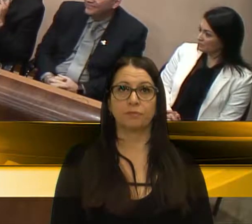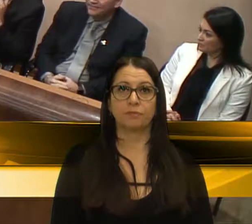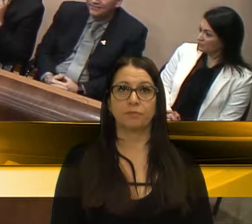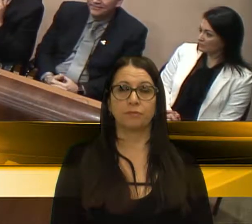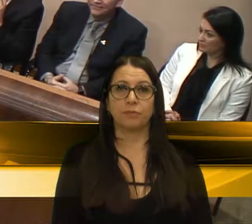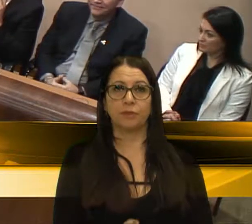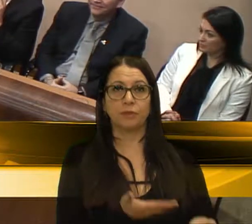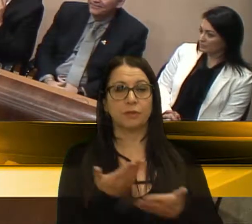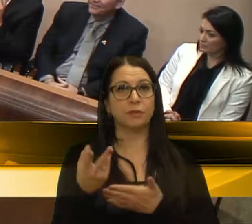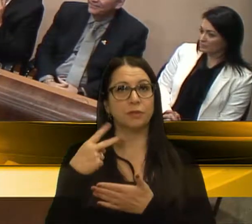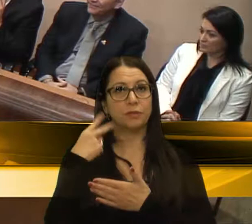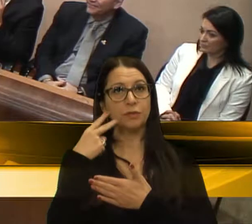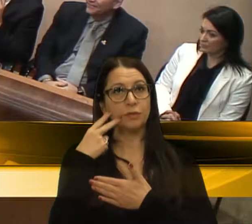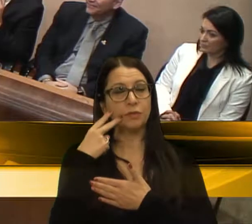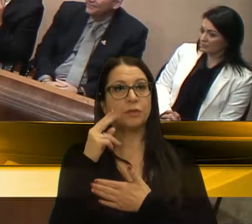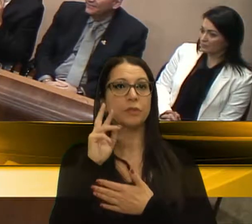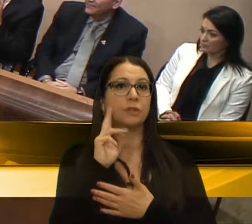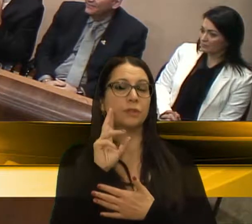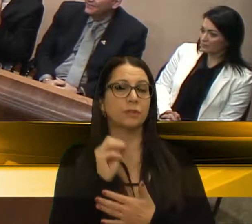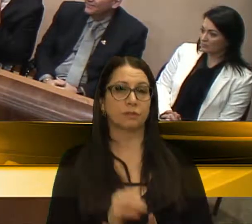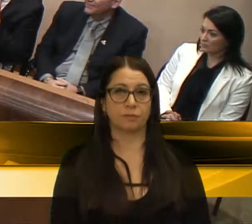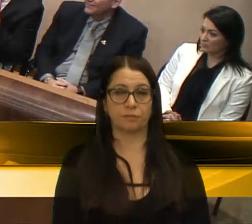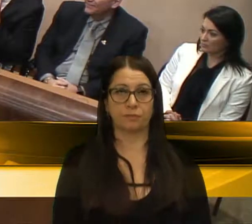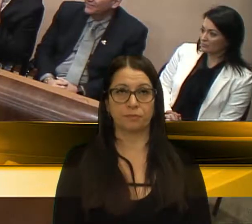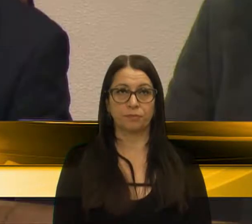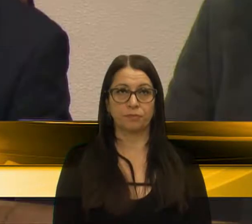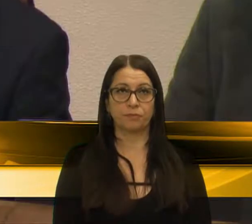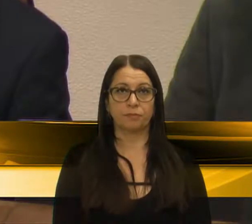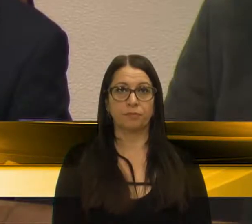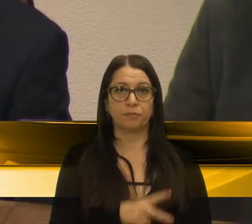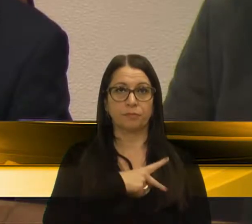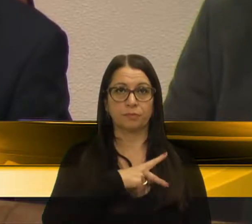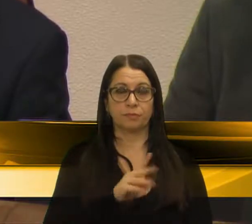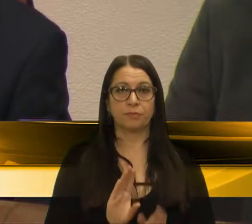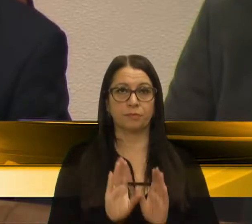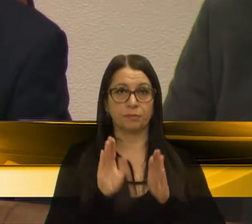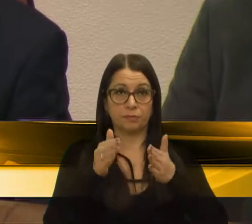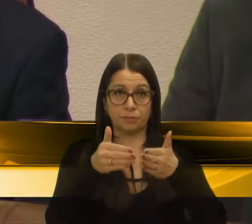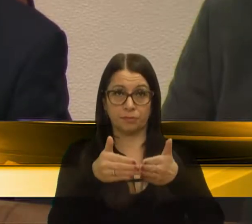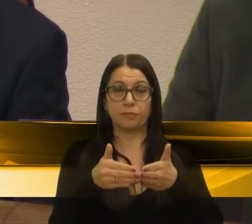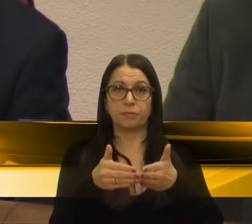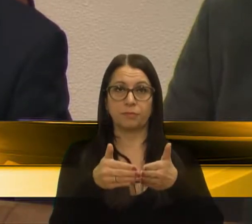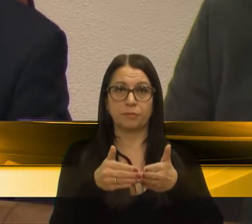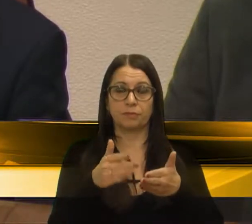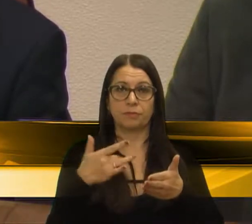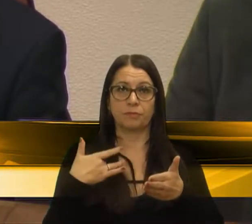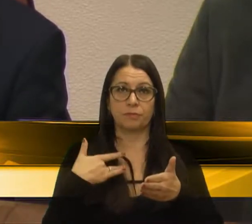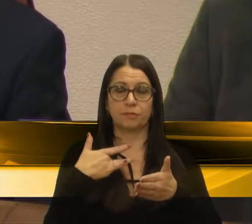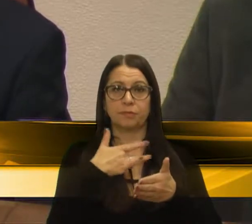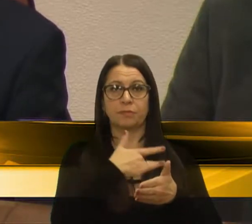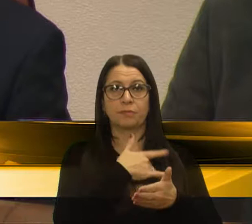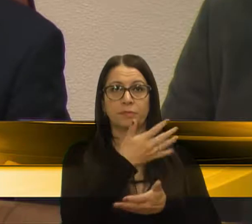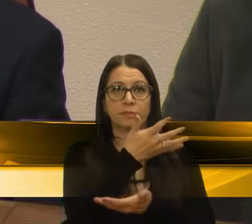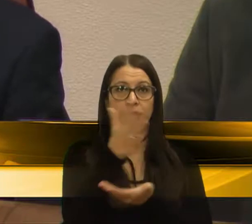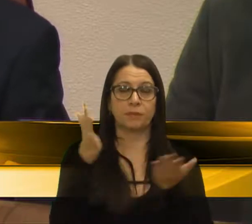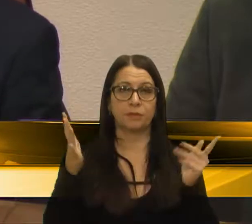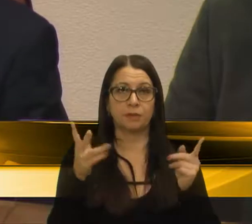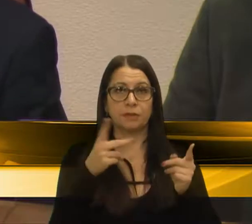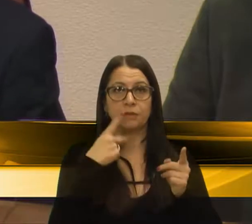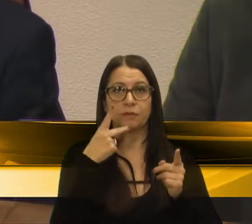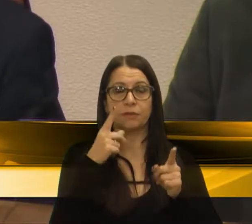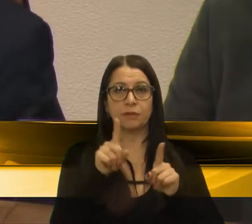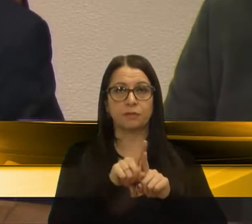Convido o vereador Renato Oliveira, presidente da Comissão de Saúde e Meio Ambiente da Casa, para fazer o